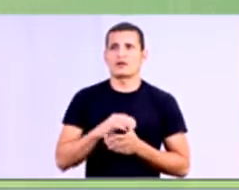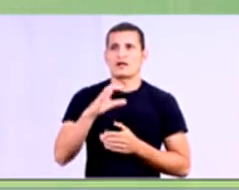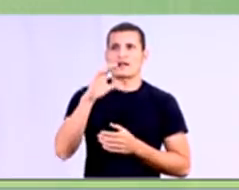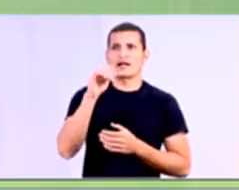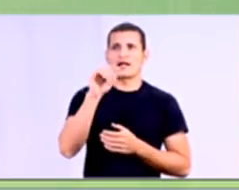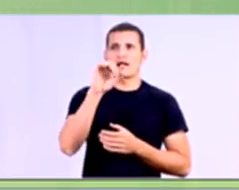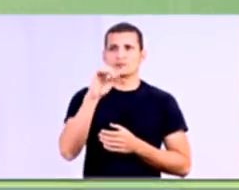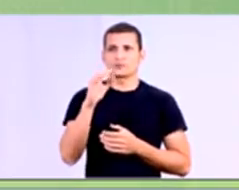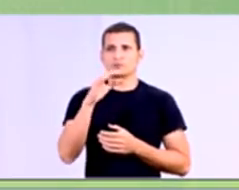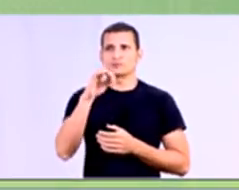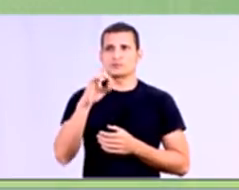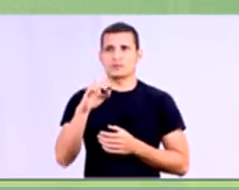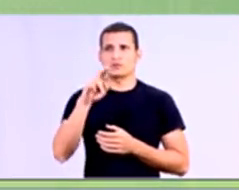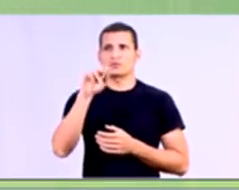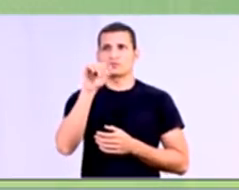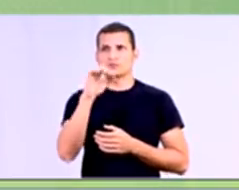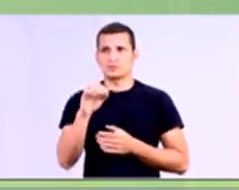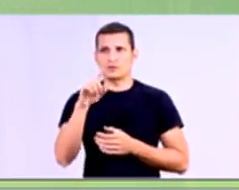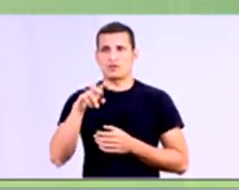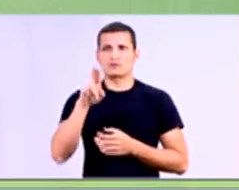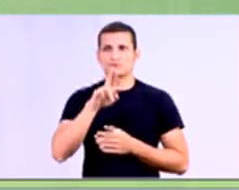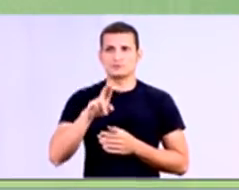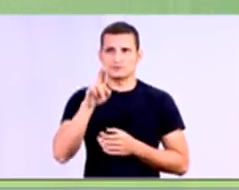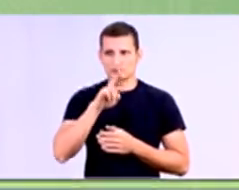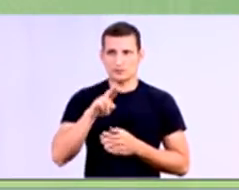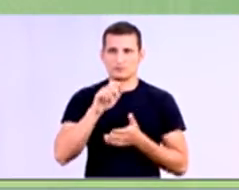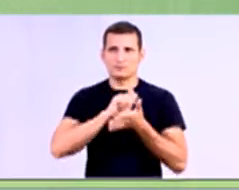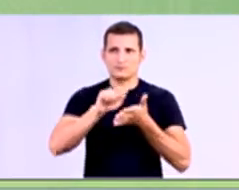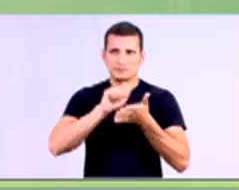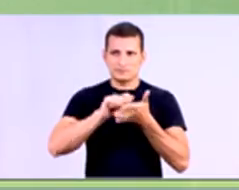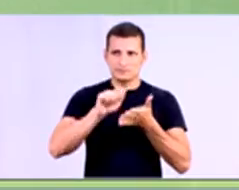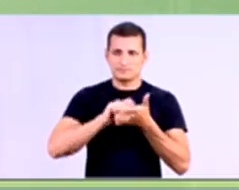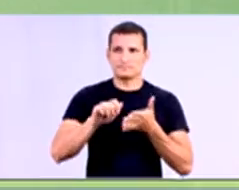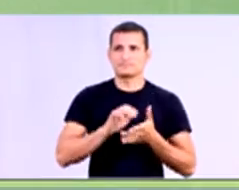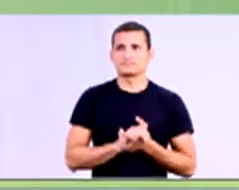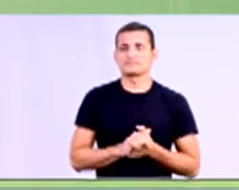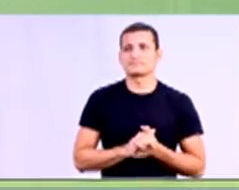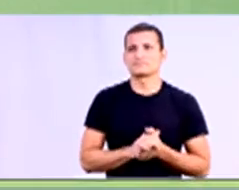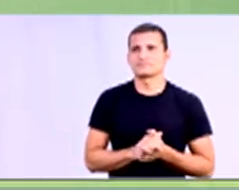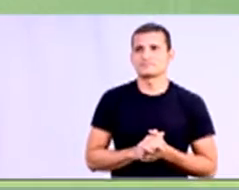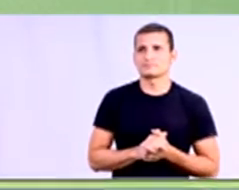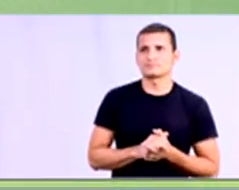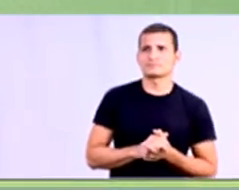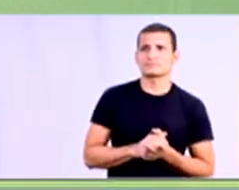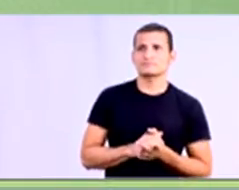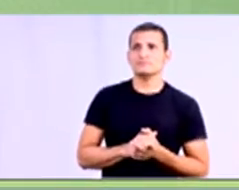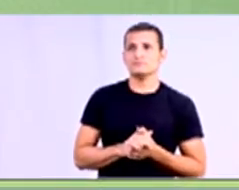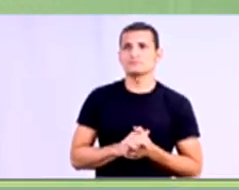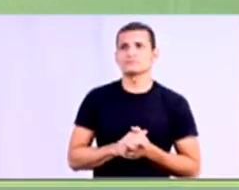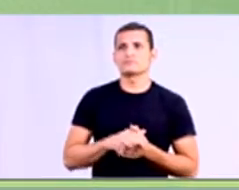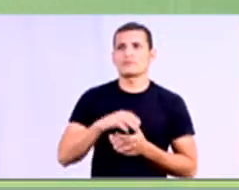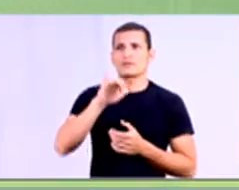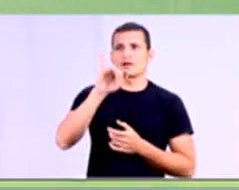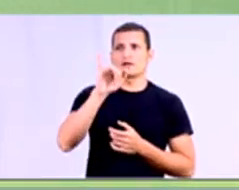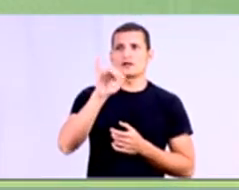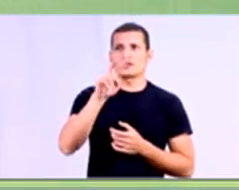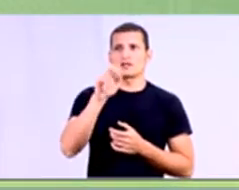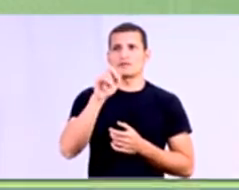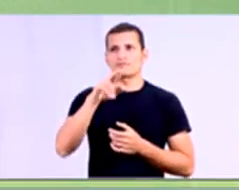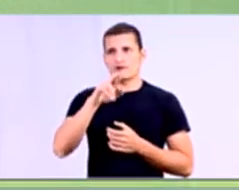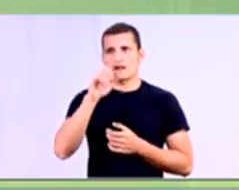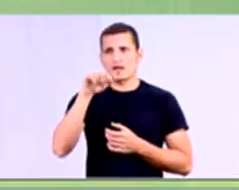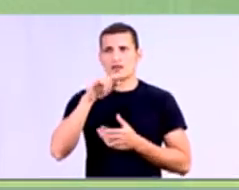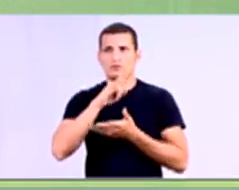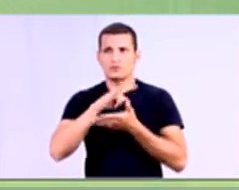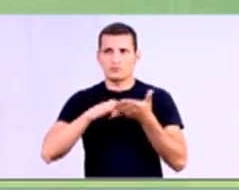uso ele é muito usado para levantamento de requisitos. Segundo Ivar Jacobson,